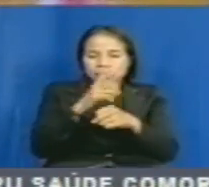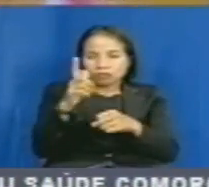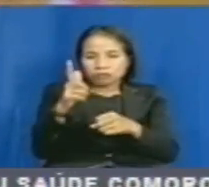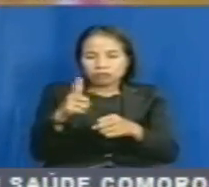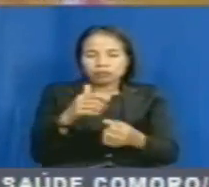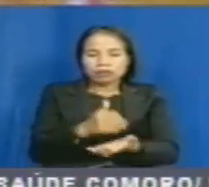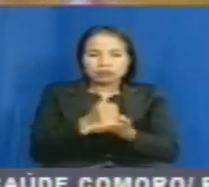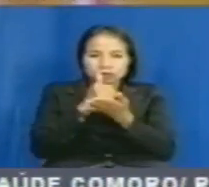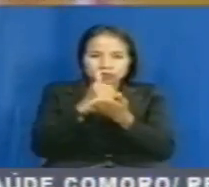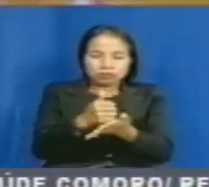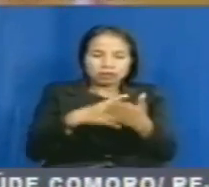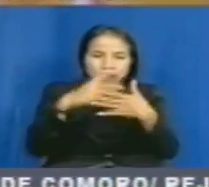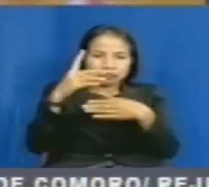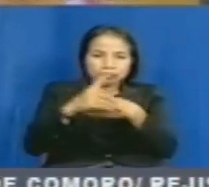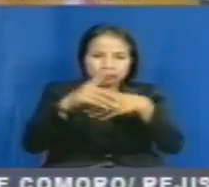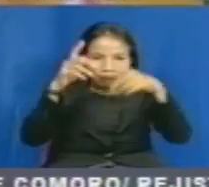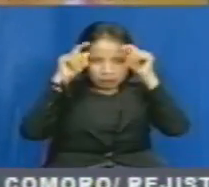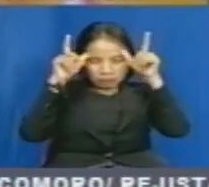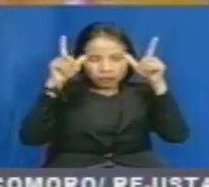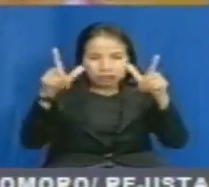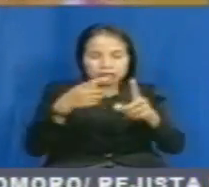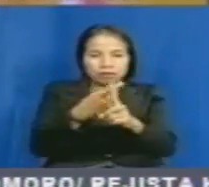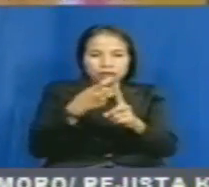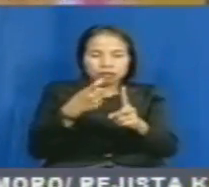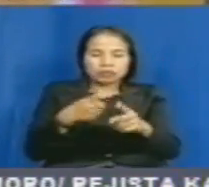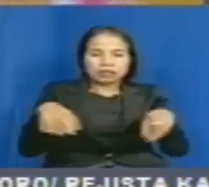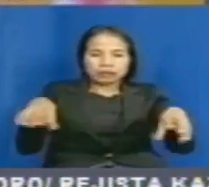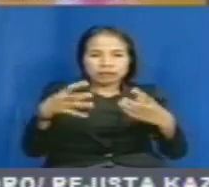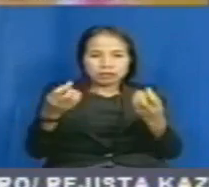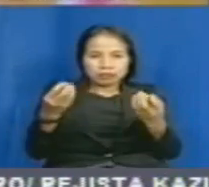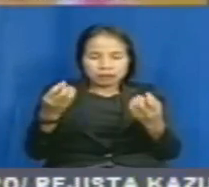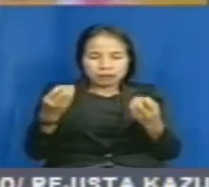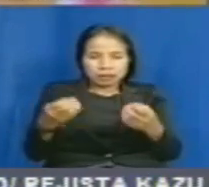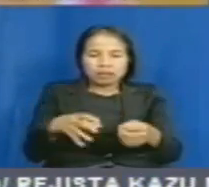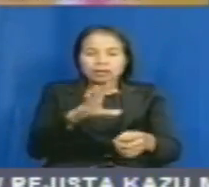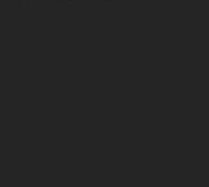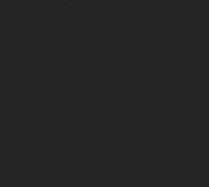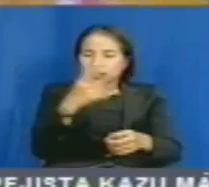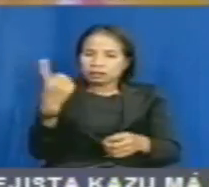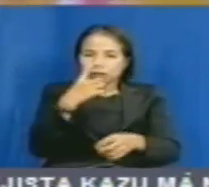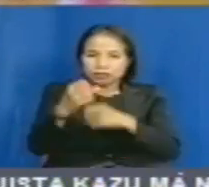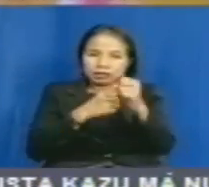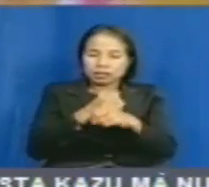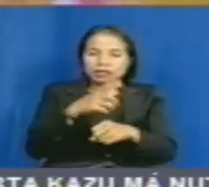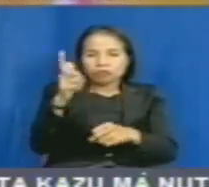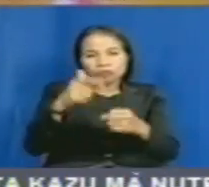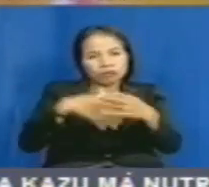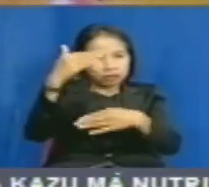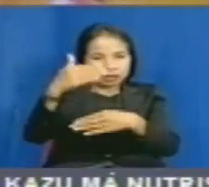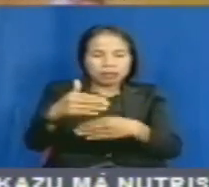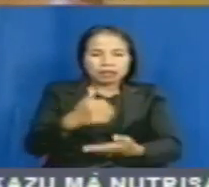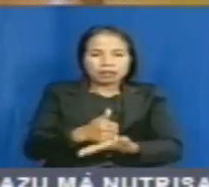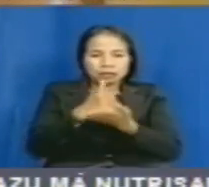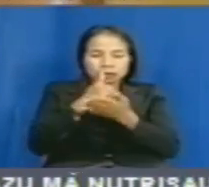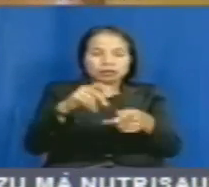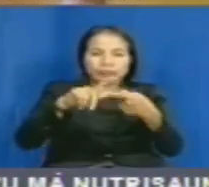apoio desenvolvimento Timor-Leste, usi area oin, i espera na fatin tina ronulu mai tangmos apoio